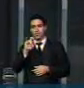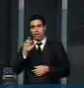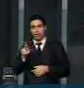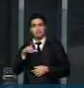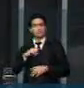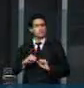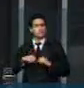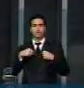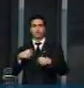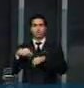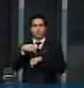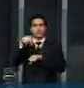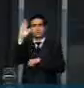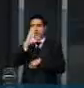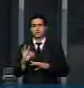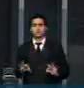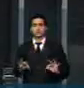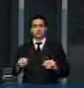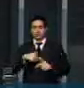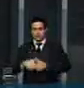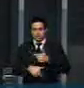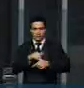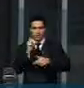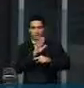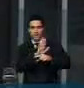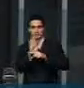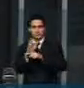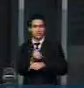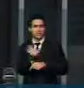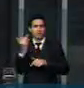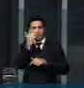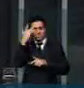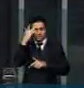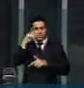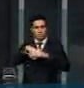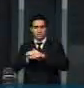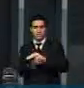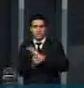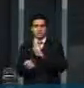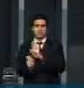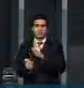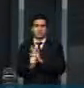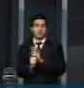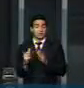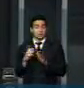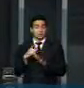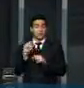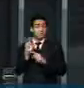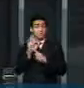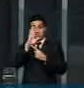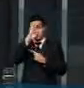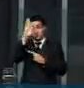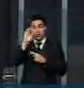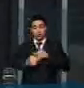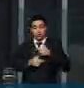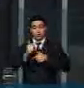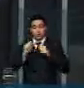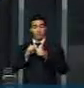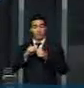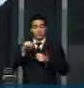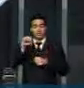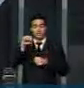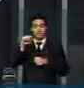território nacional, trabalhando em prol de milhares de dependentes químicos, tendo como um dos destaques o trabalho realizado na